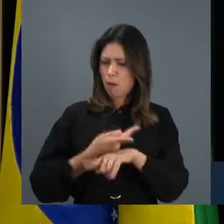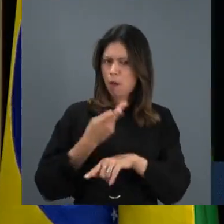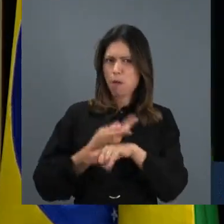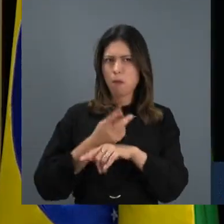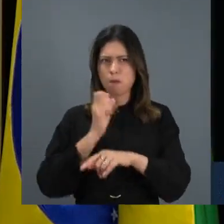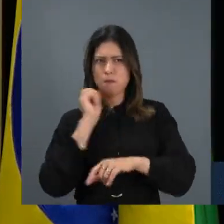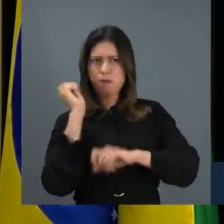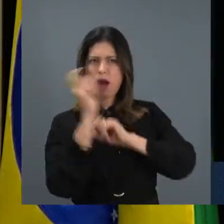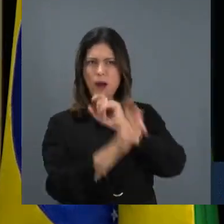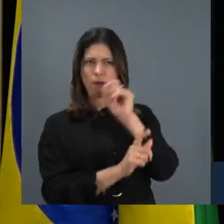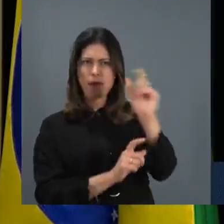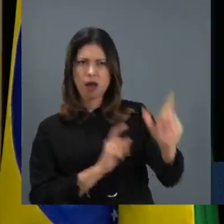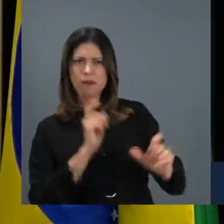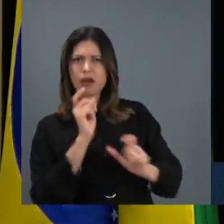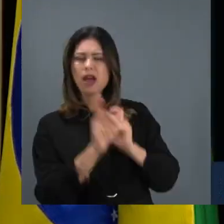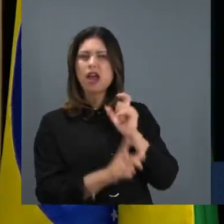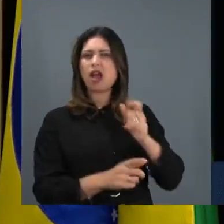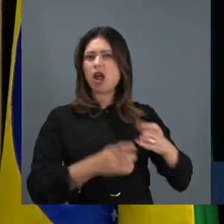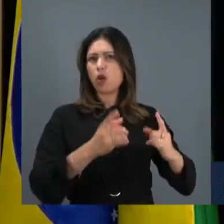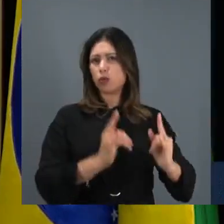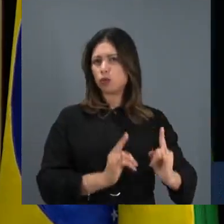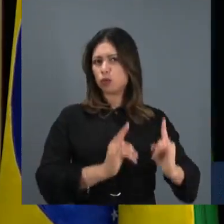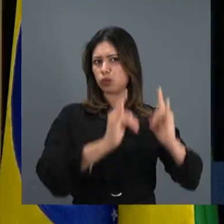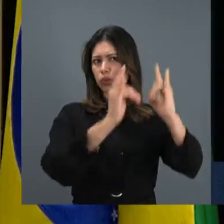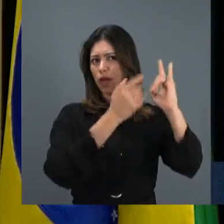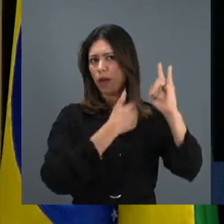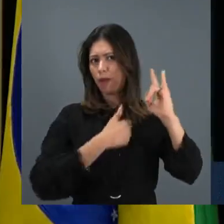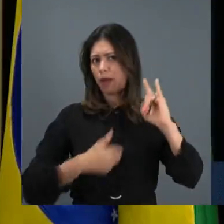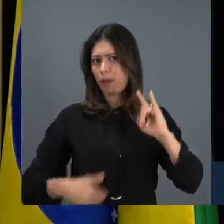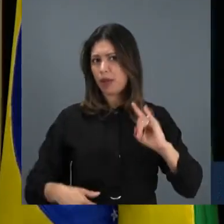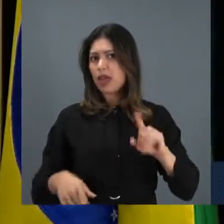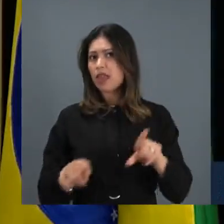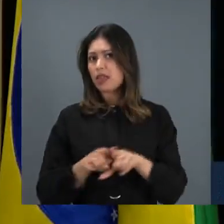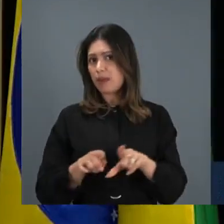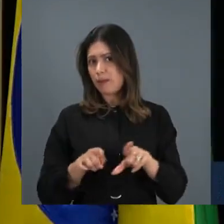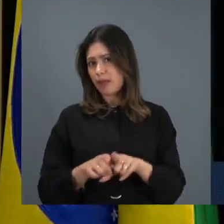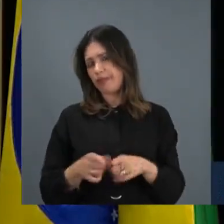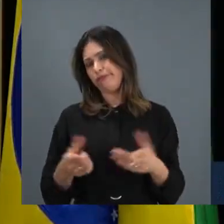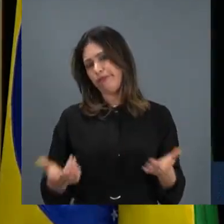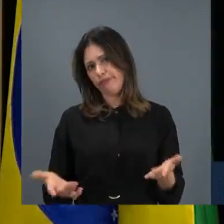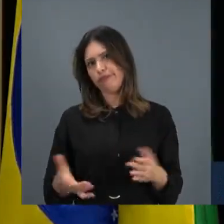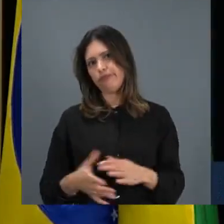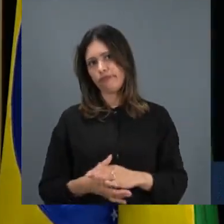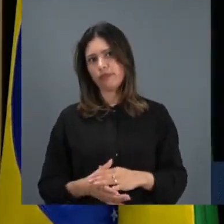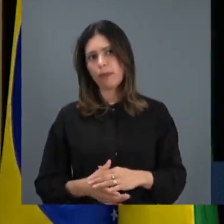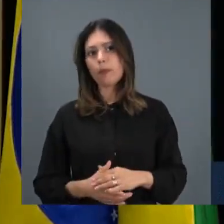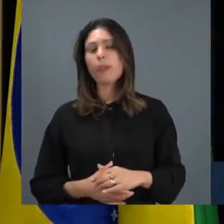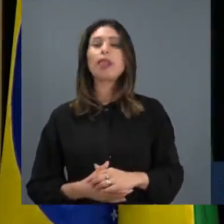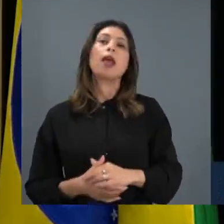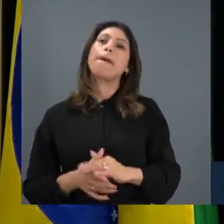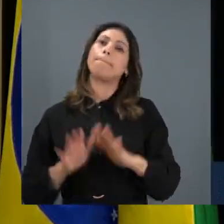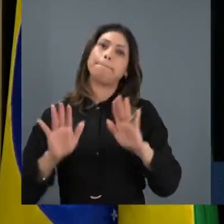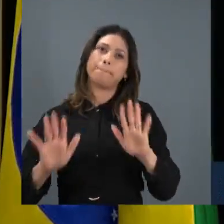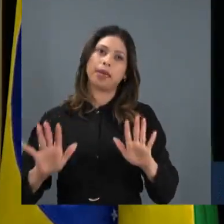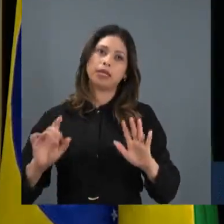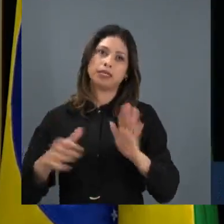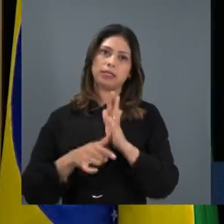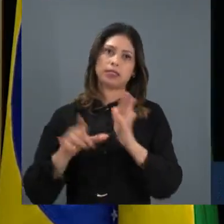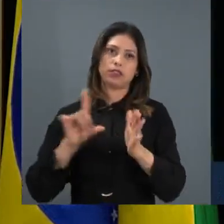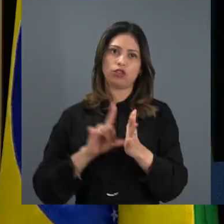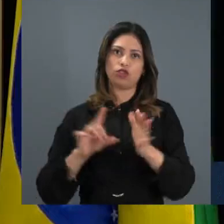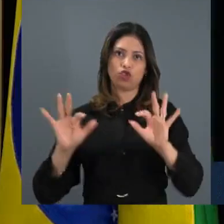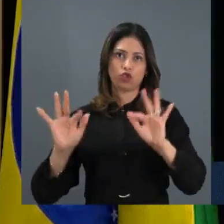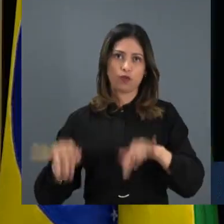públicos, voltando a prevalecer o bom senso e o Estado democrático de direito. Mas antes de concluir, senhor